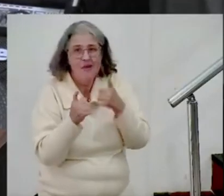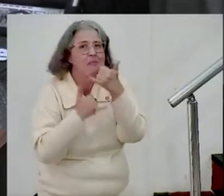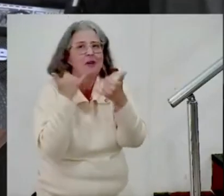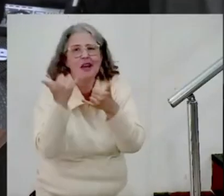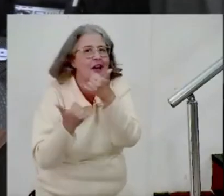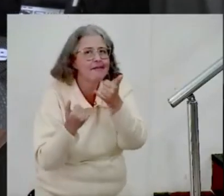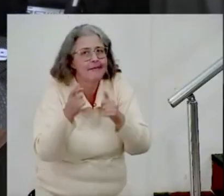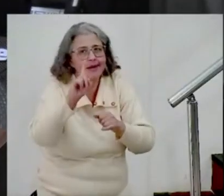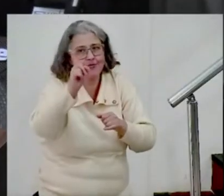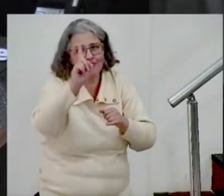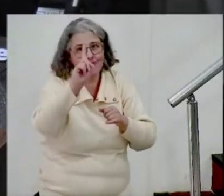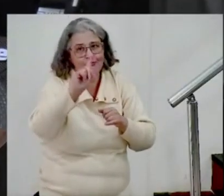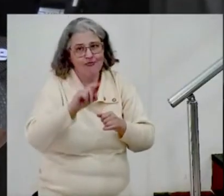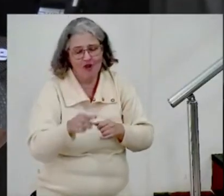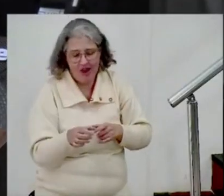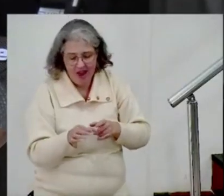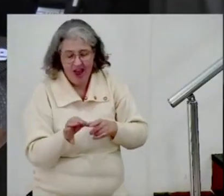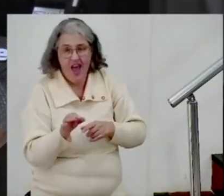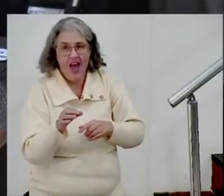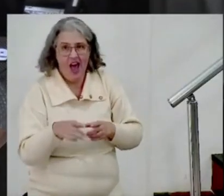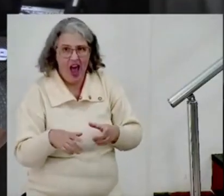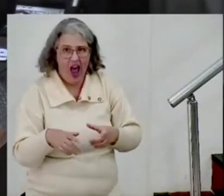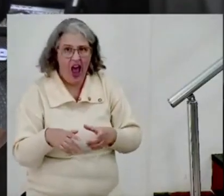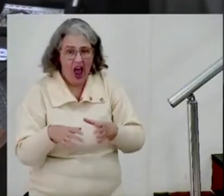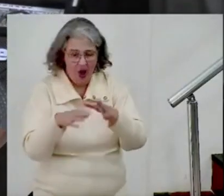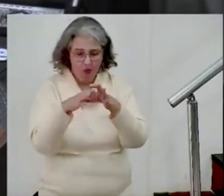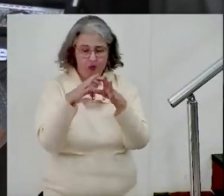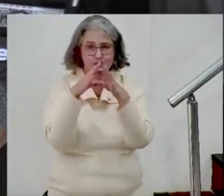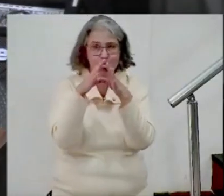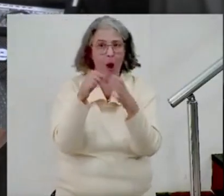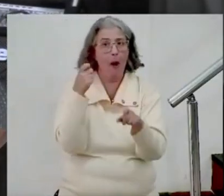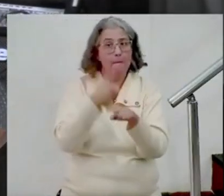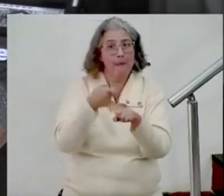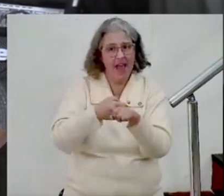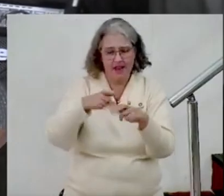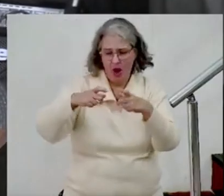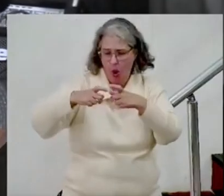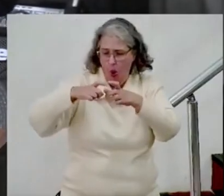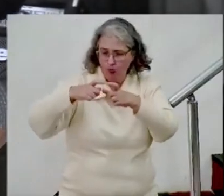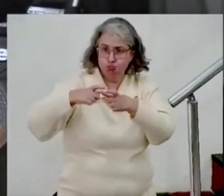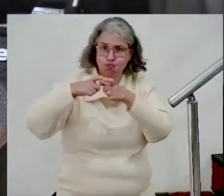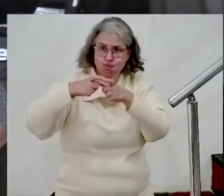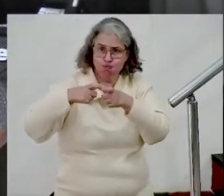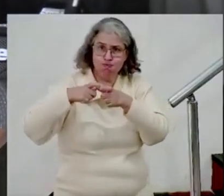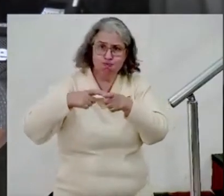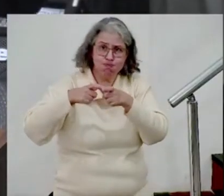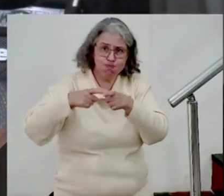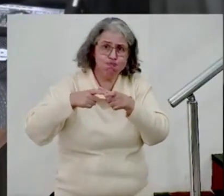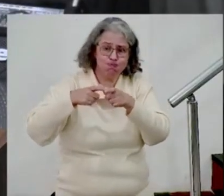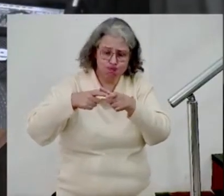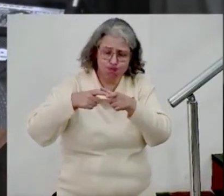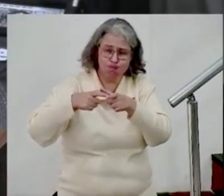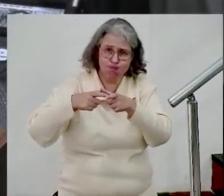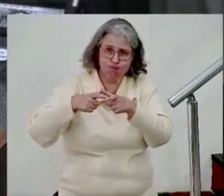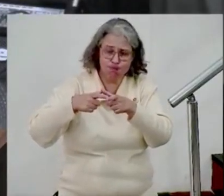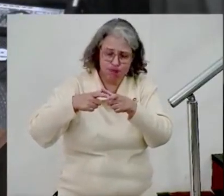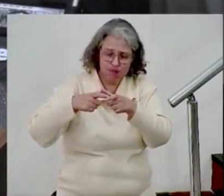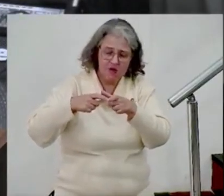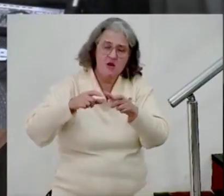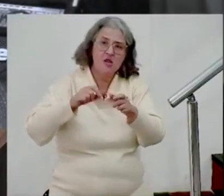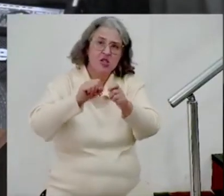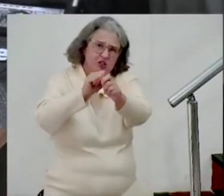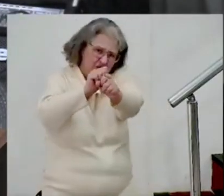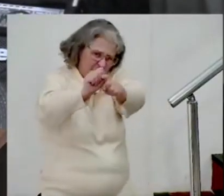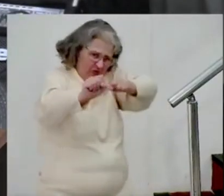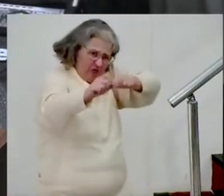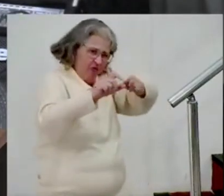Aquilo lá é para matar passarinho. Aquilo lá não mata gigante, não. O que mata gigante é uma funda desta. É um estilingue